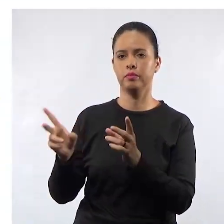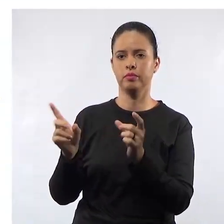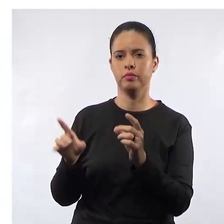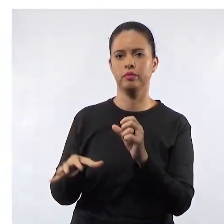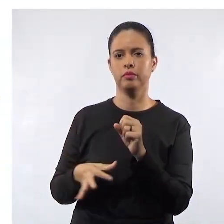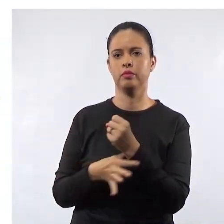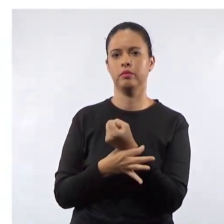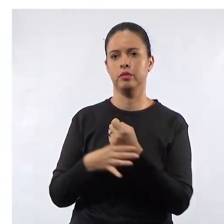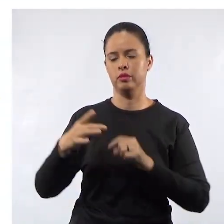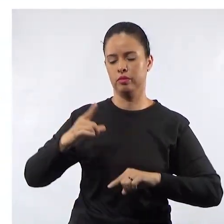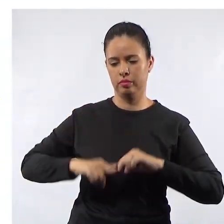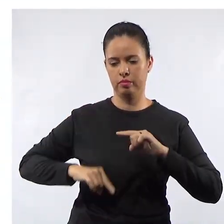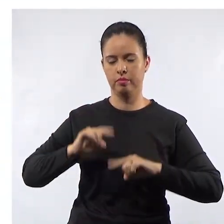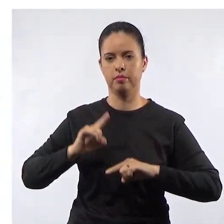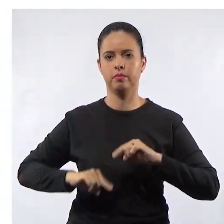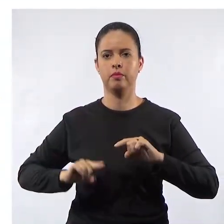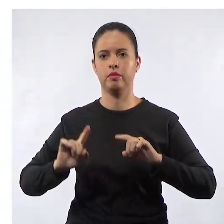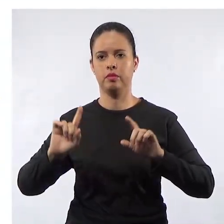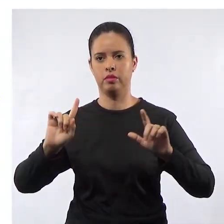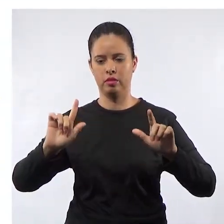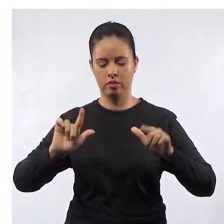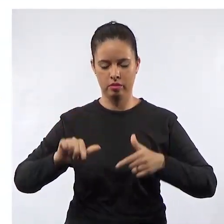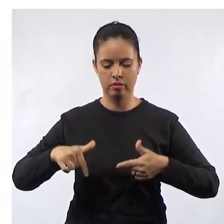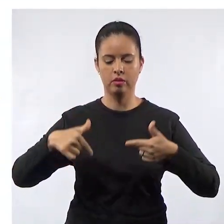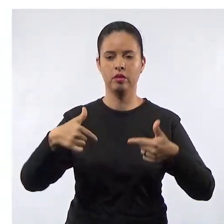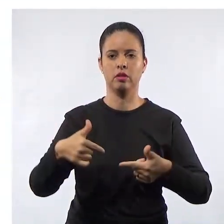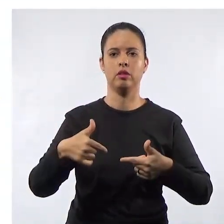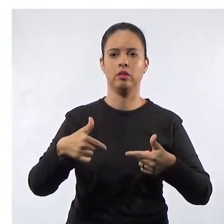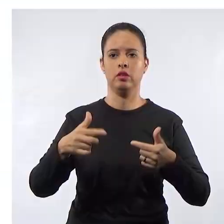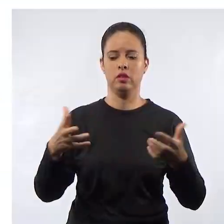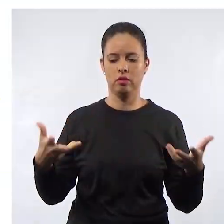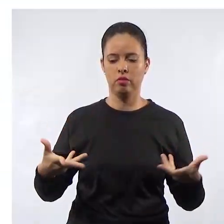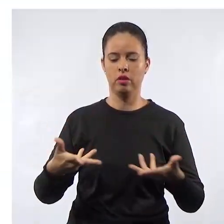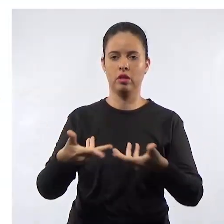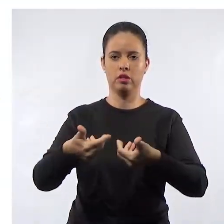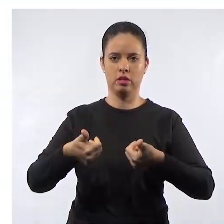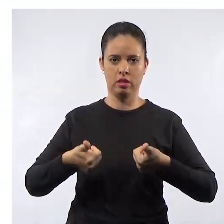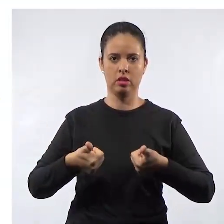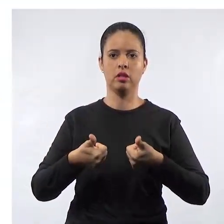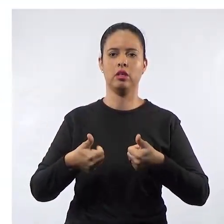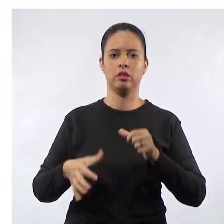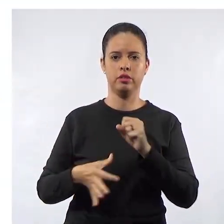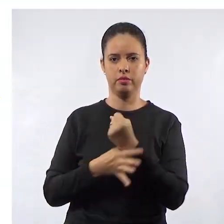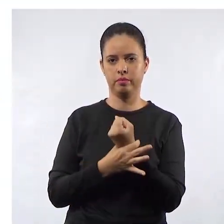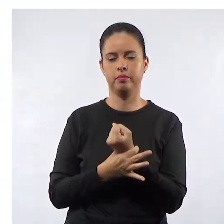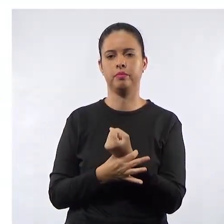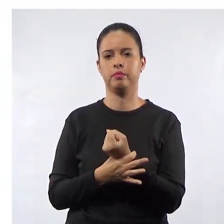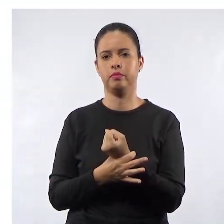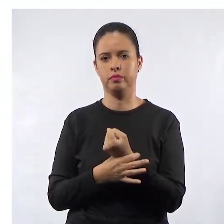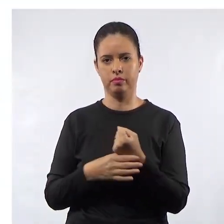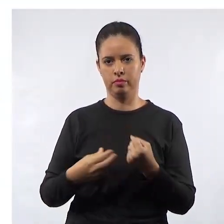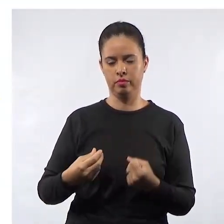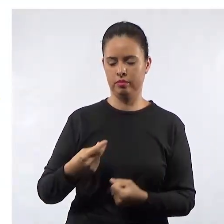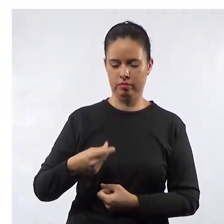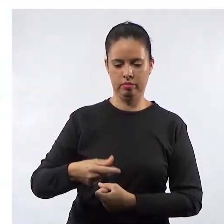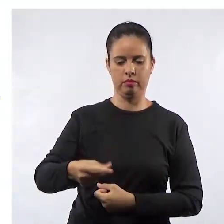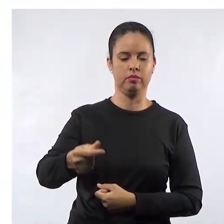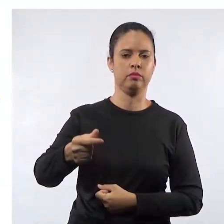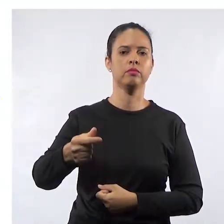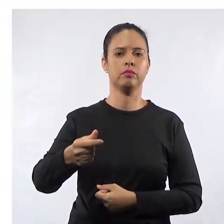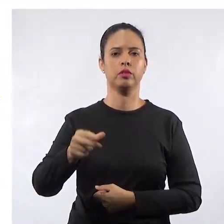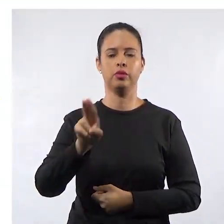de consumo, pela garantia dos produtos e serviços com padrões adequados de qualidade, de